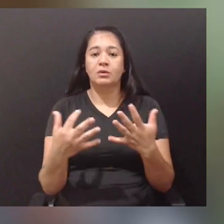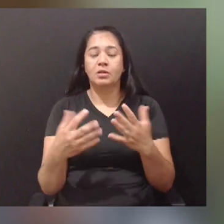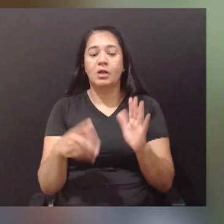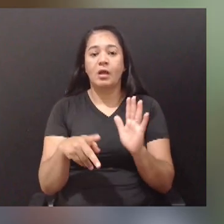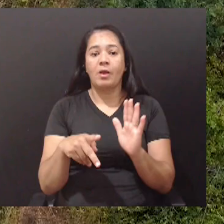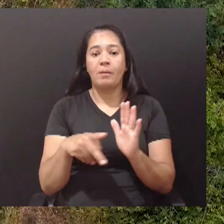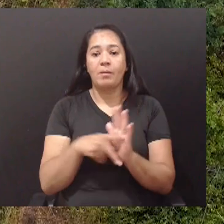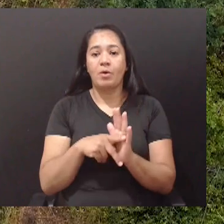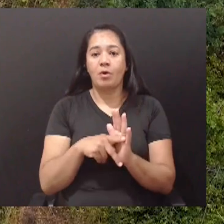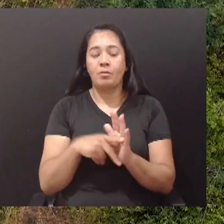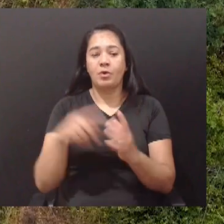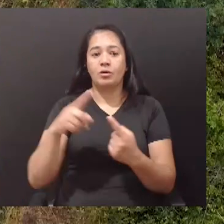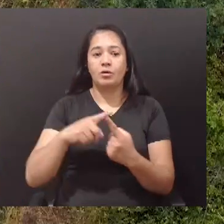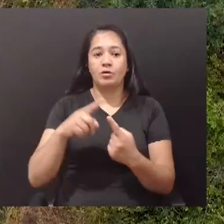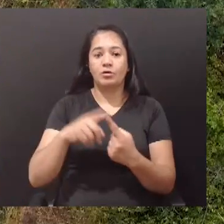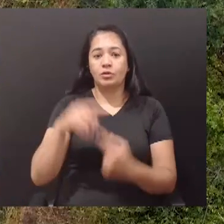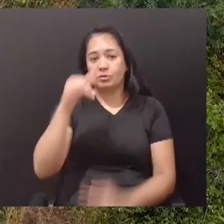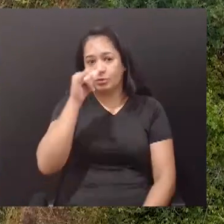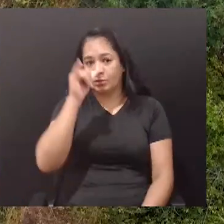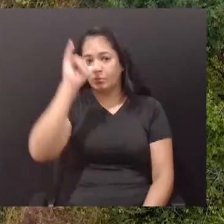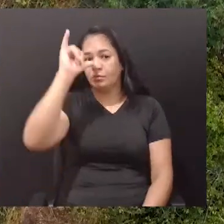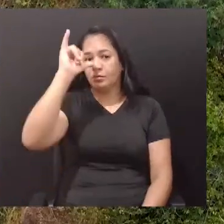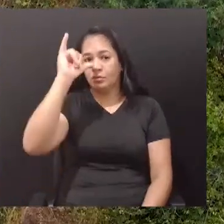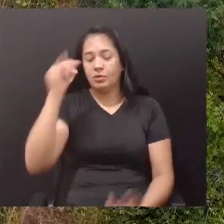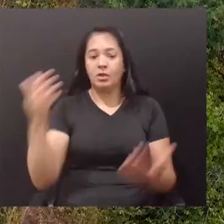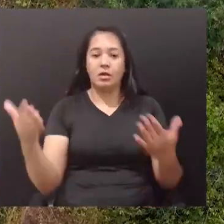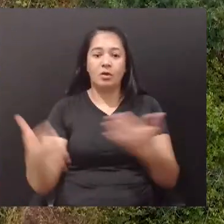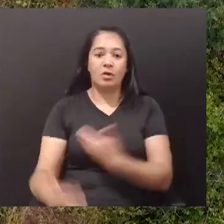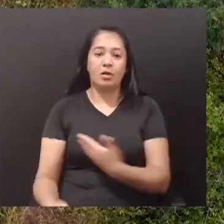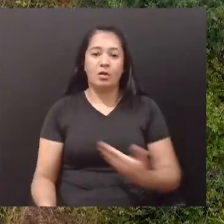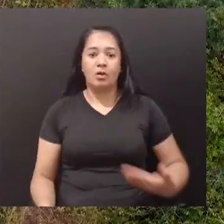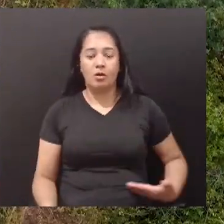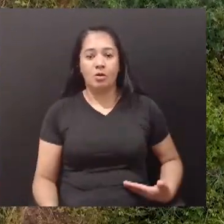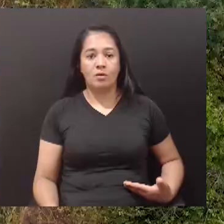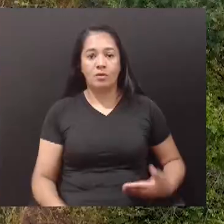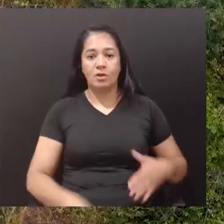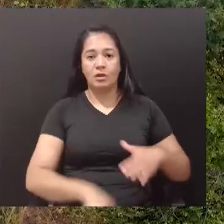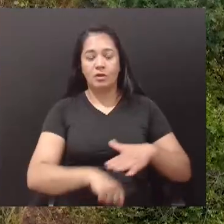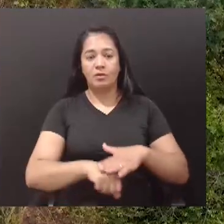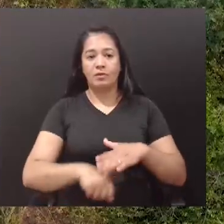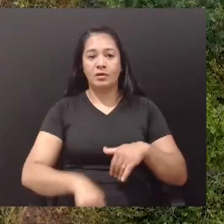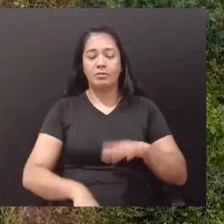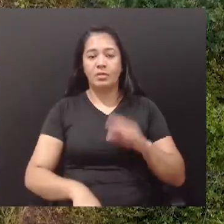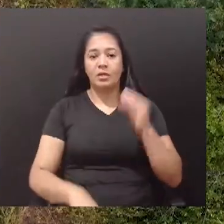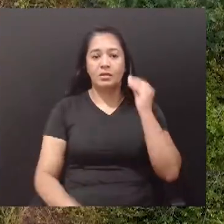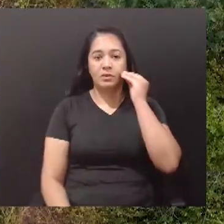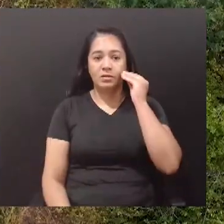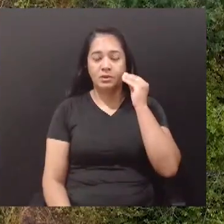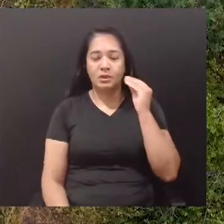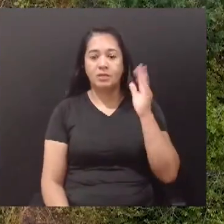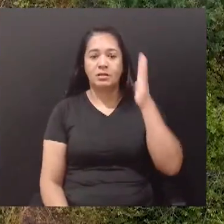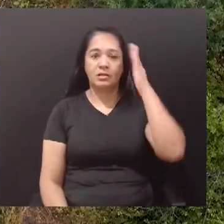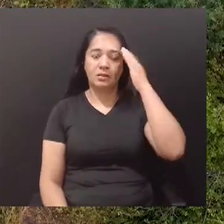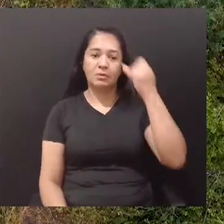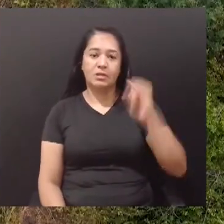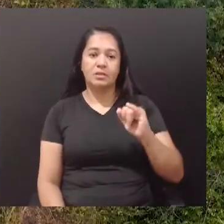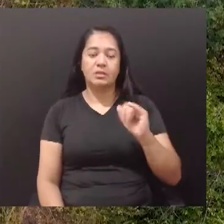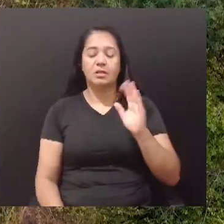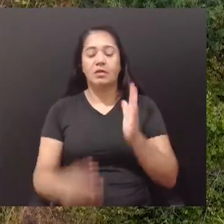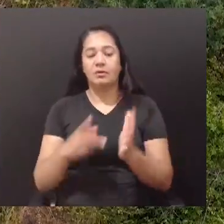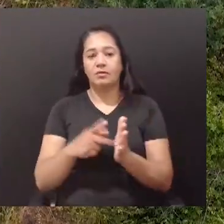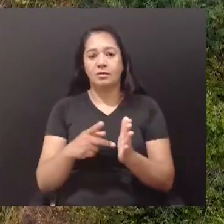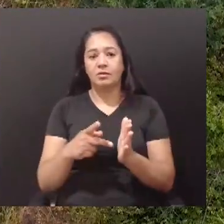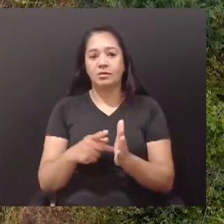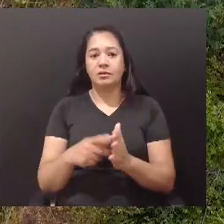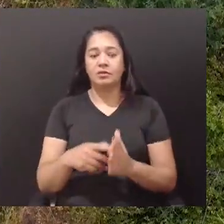à espécie. Agora, o governo indonésio está realizando mais testes para confirmar a descoberta. O sucesso